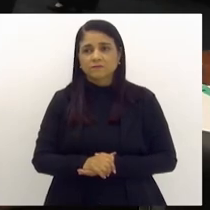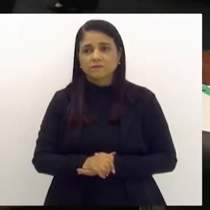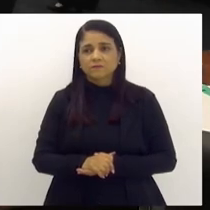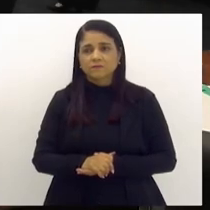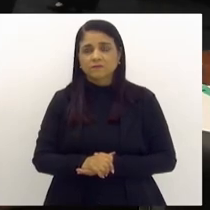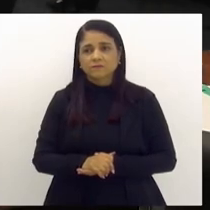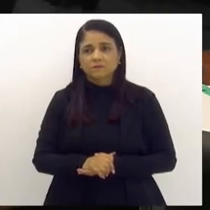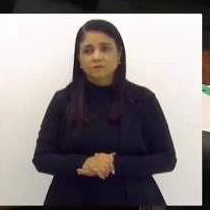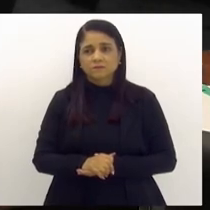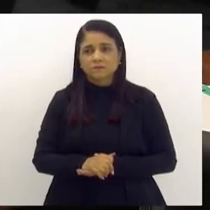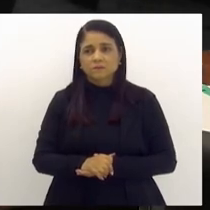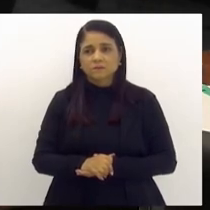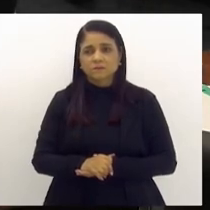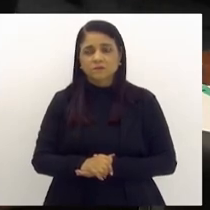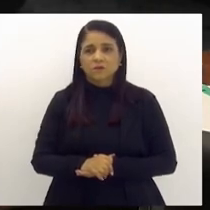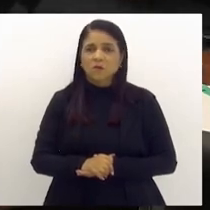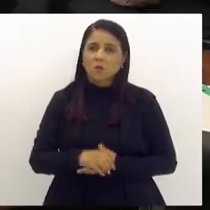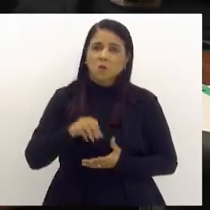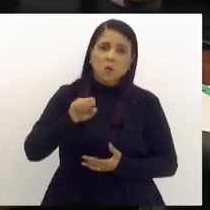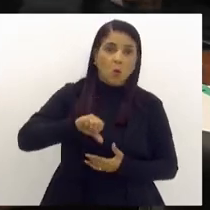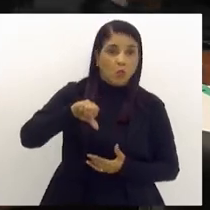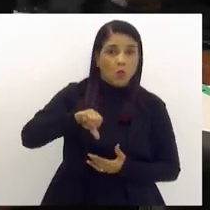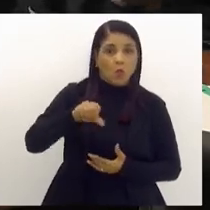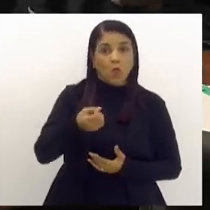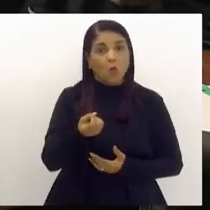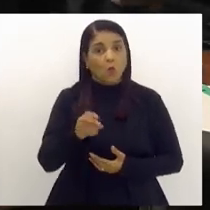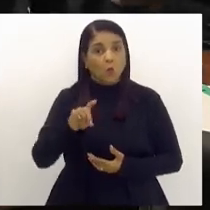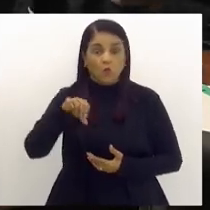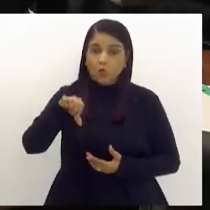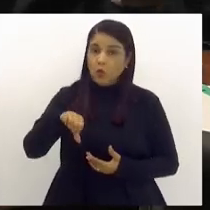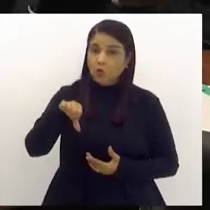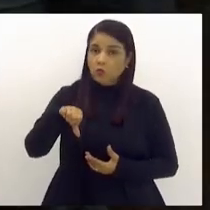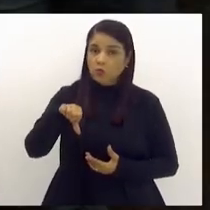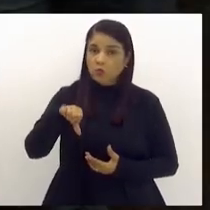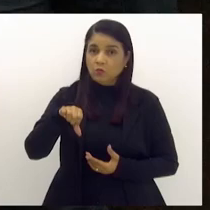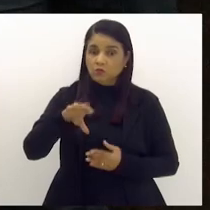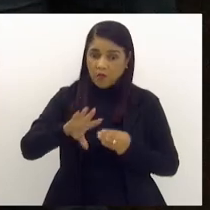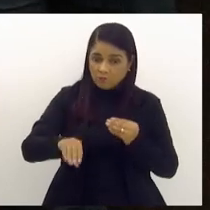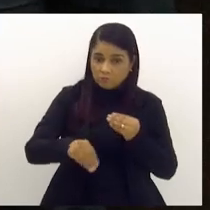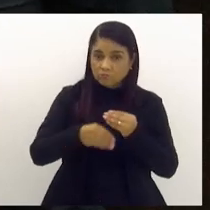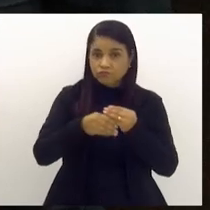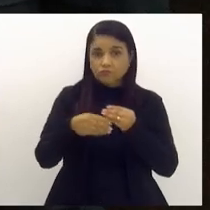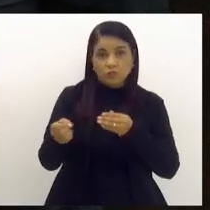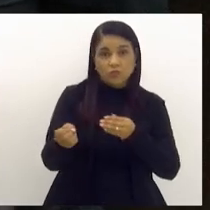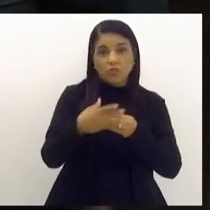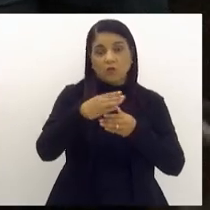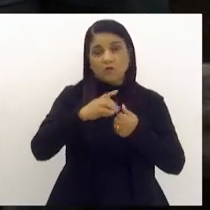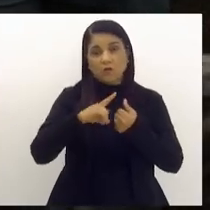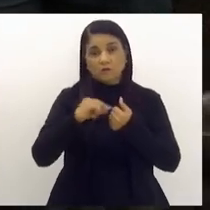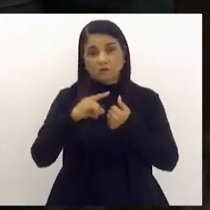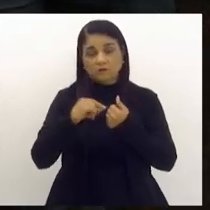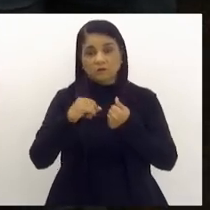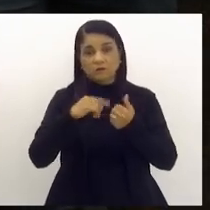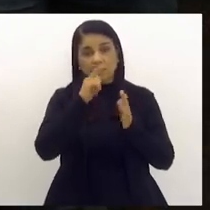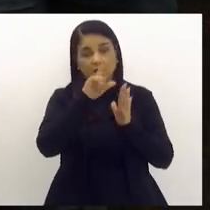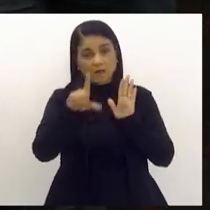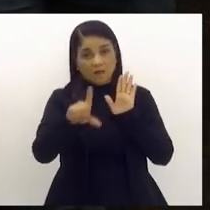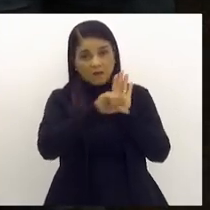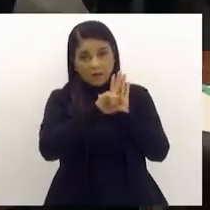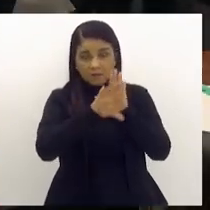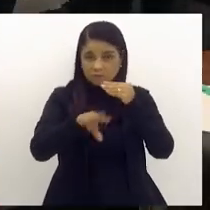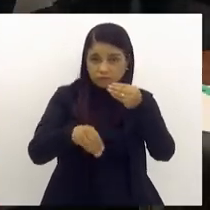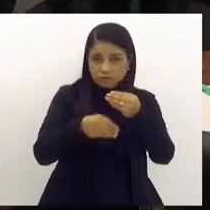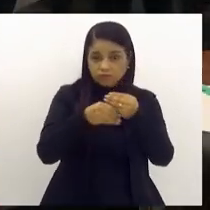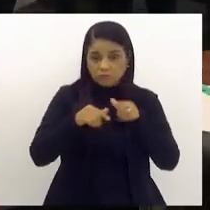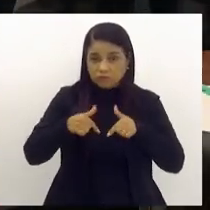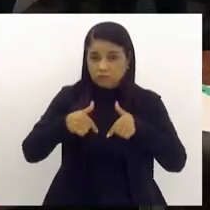Ou então, senão o 8º é nono. Nono. É, que o senhor já incluiu um novo artigo que eu não sabia. Esta lei complementar entrará